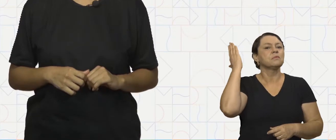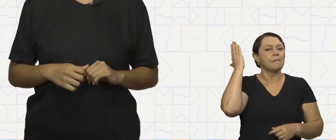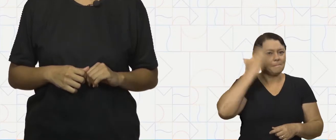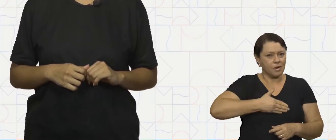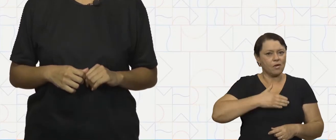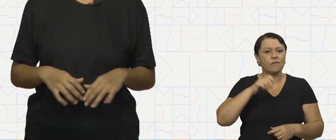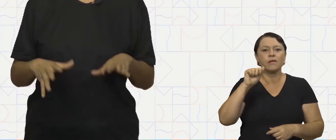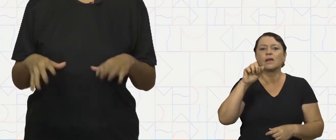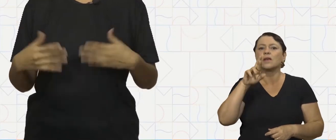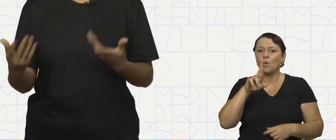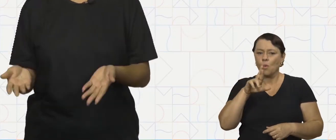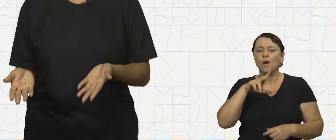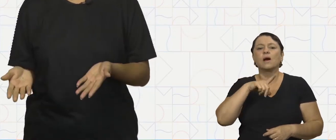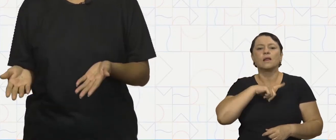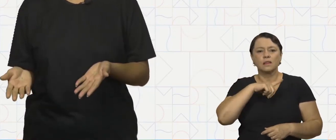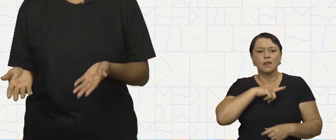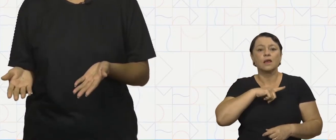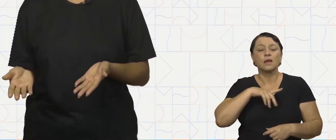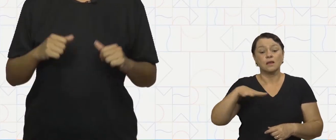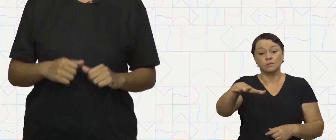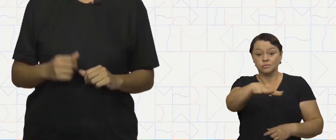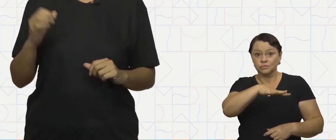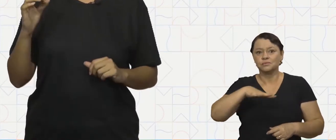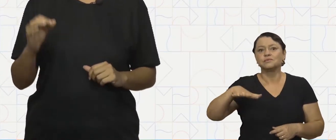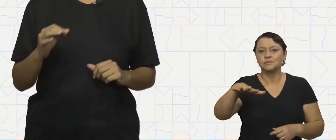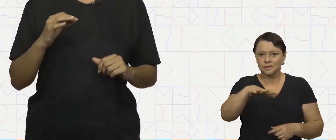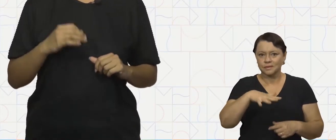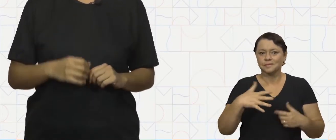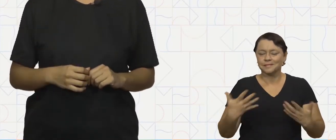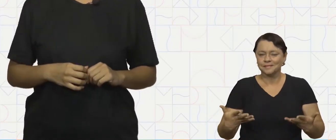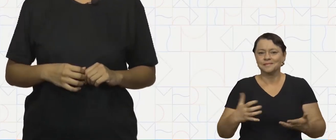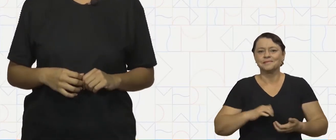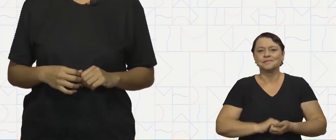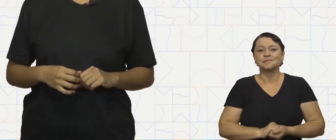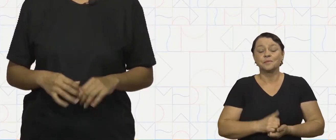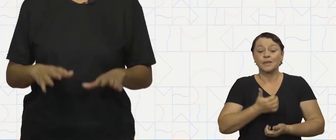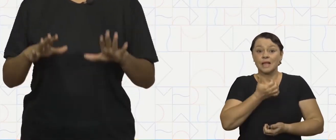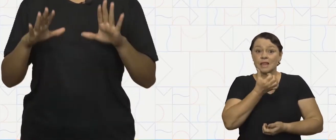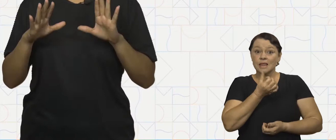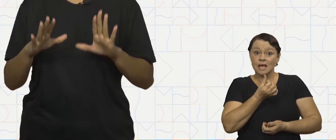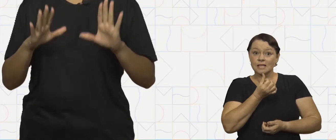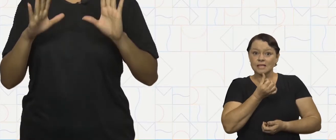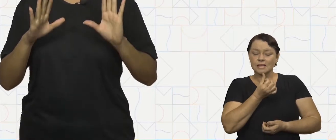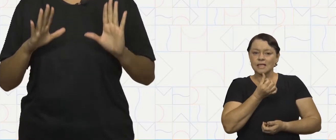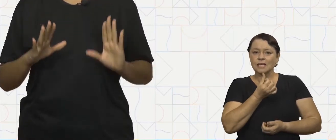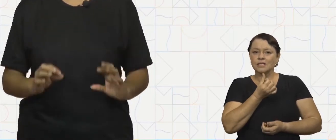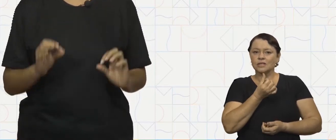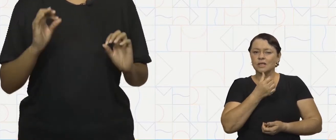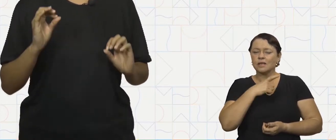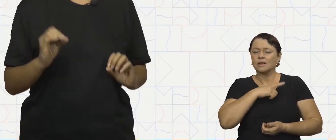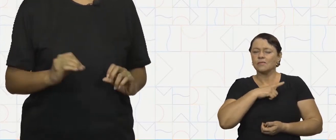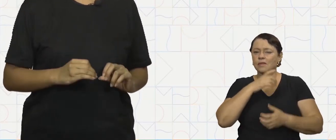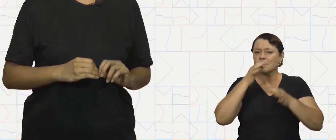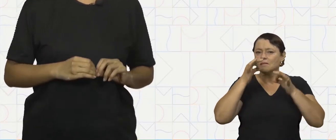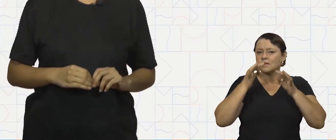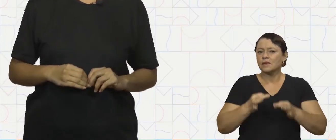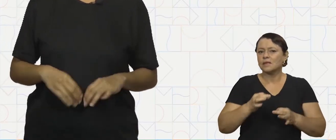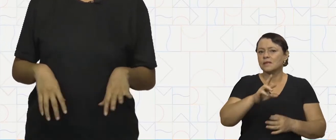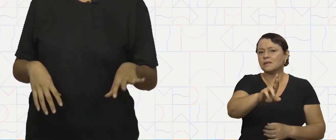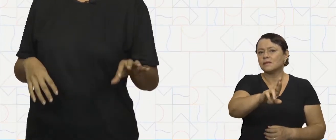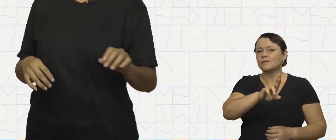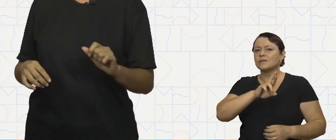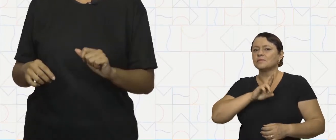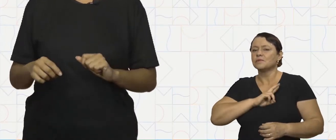que o ar existe, ou que o ar ocupa espaço. Já na sexta e última questão, eu estou apostando que vocês